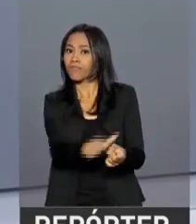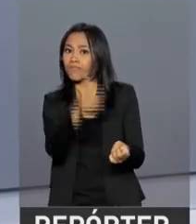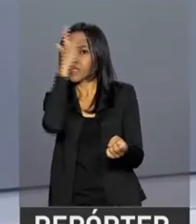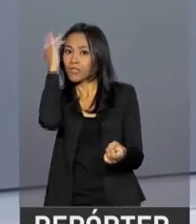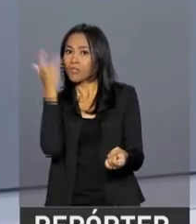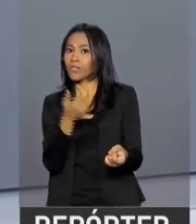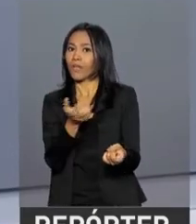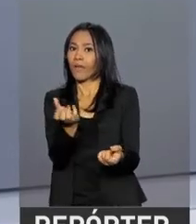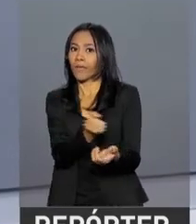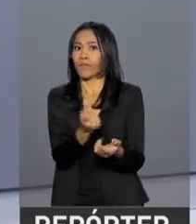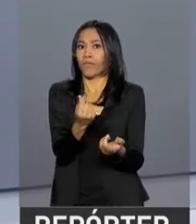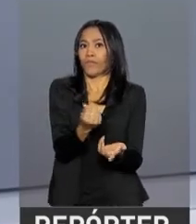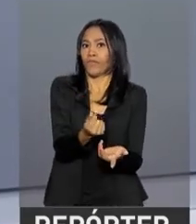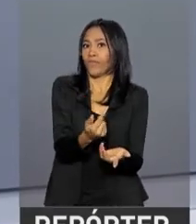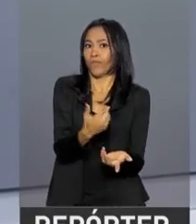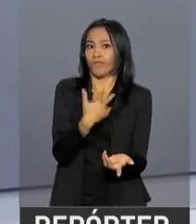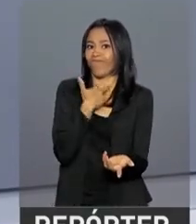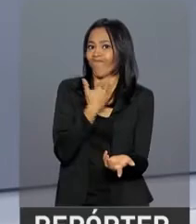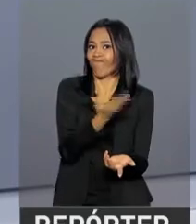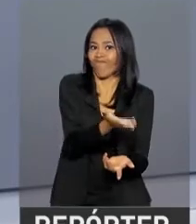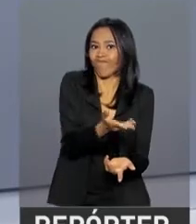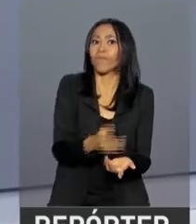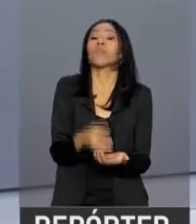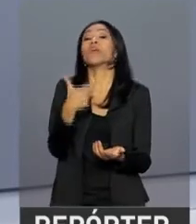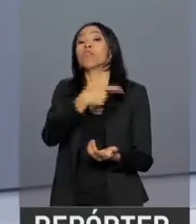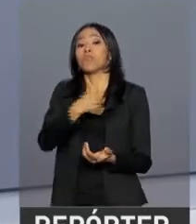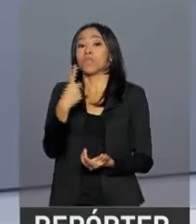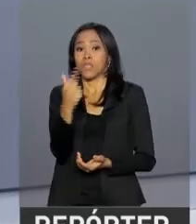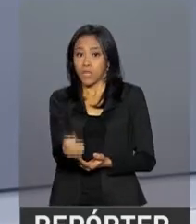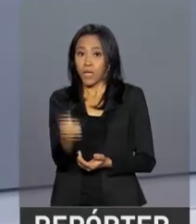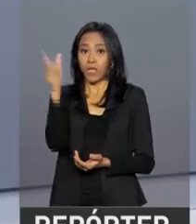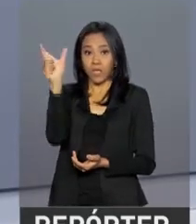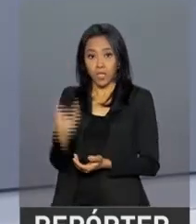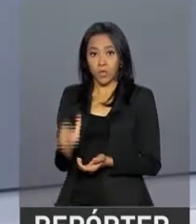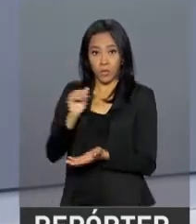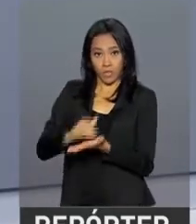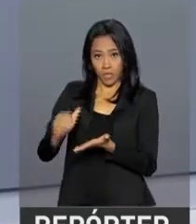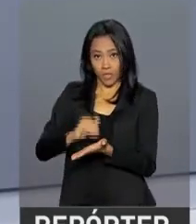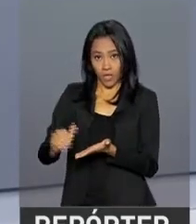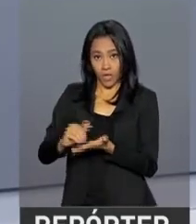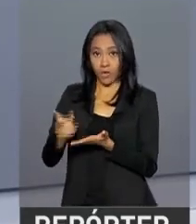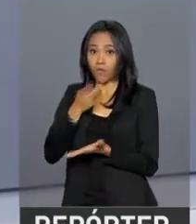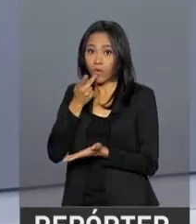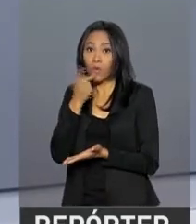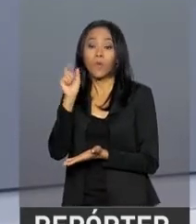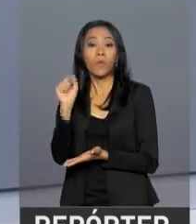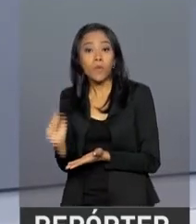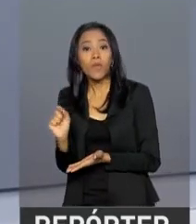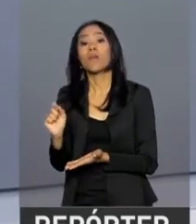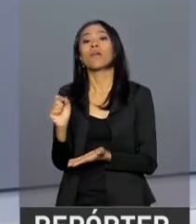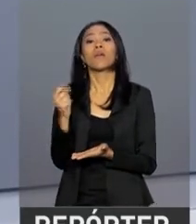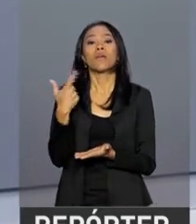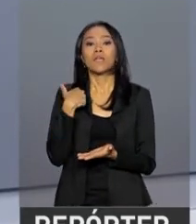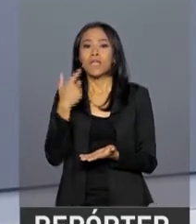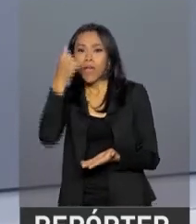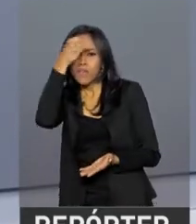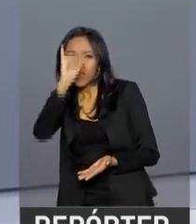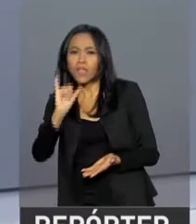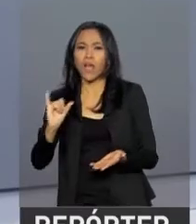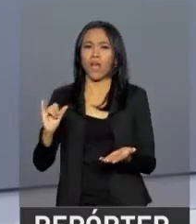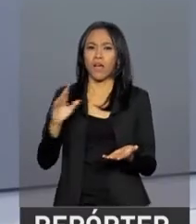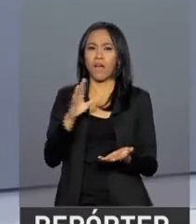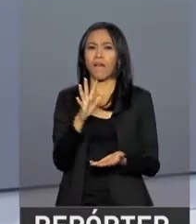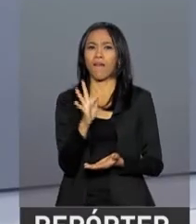esse resultado de 2017 o secretário de previdência marcelo caetano destacou que investir no combate às fraudes em